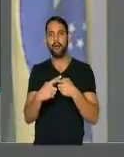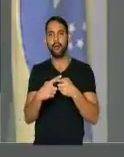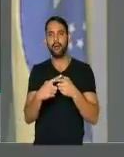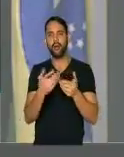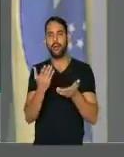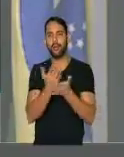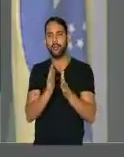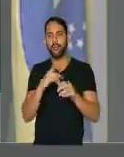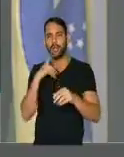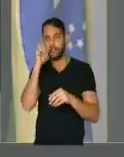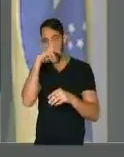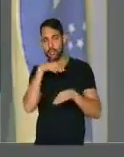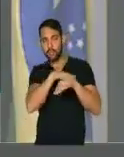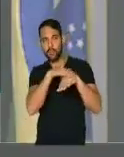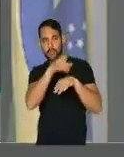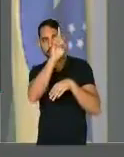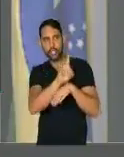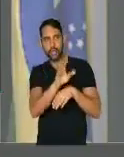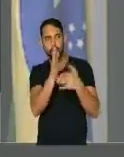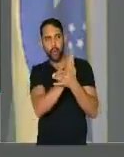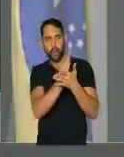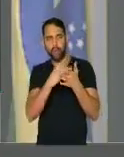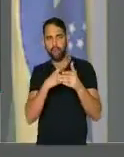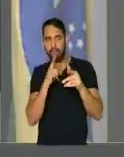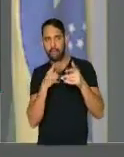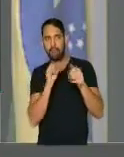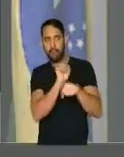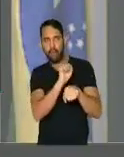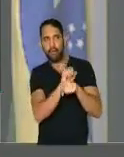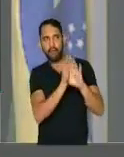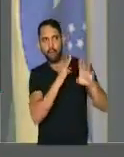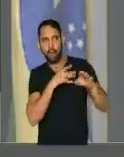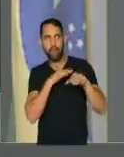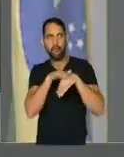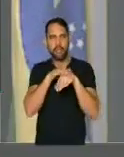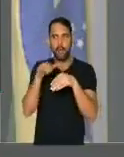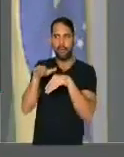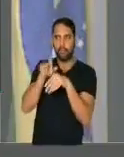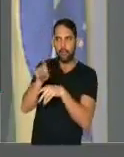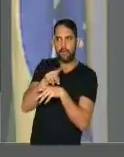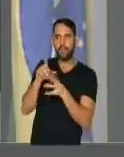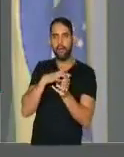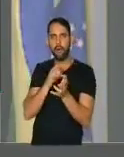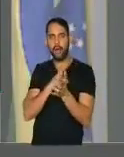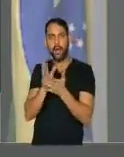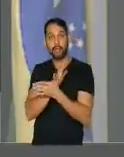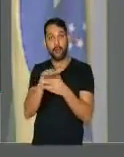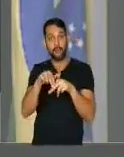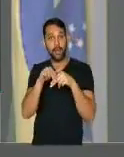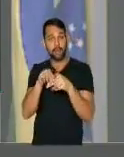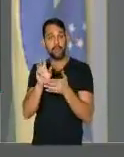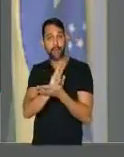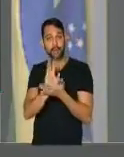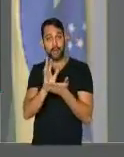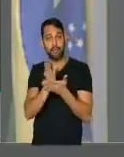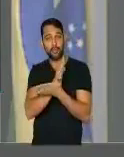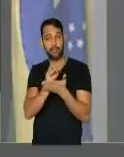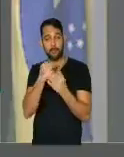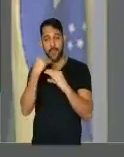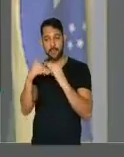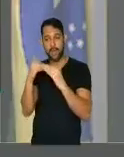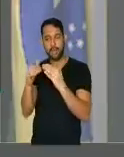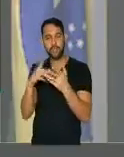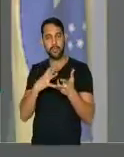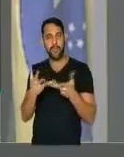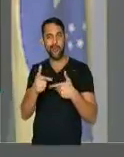hierarquia, a dificuldade de você falar com o diretor, a dificuldade de você falar com o professor, e aí através desse aplicativo